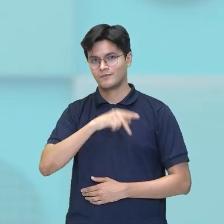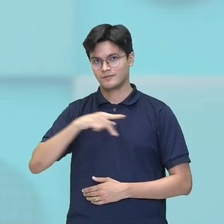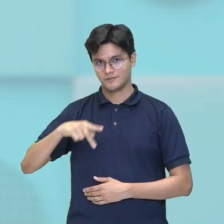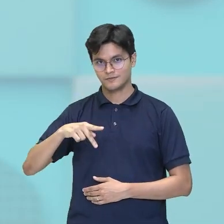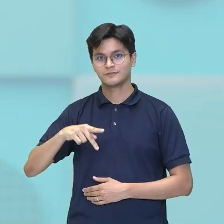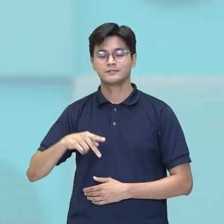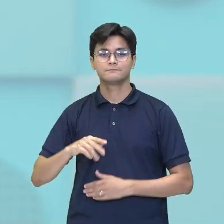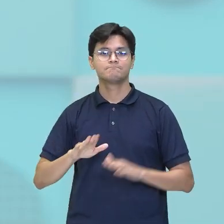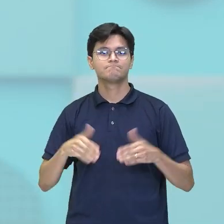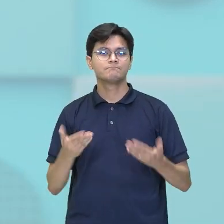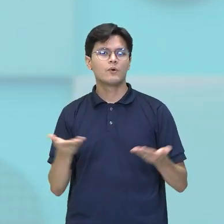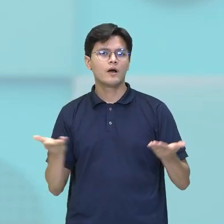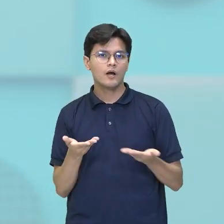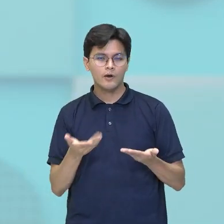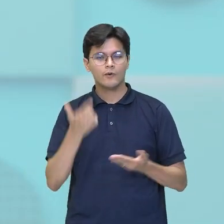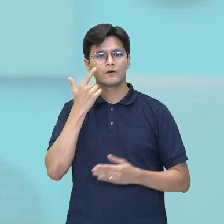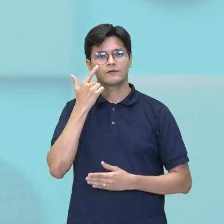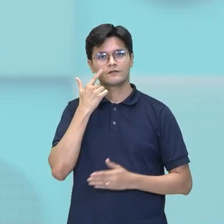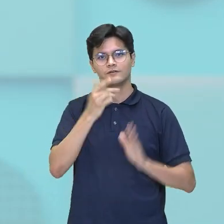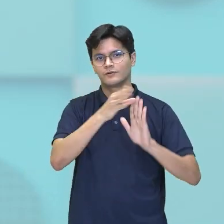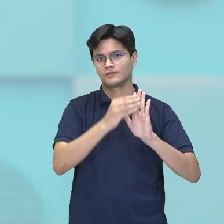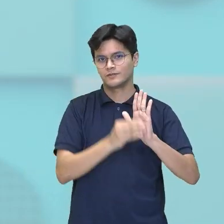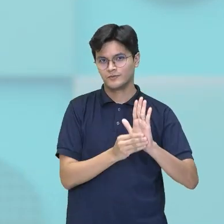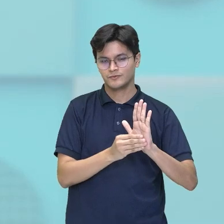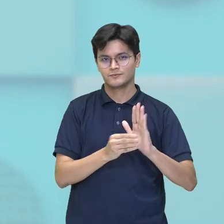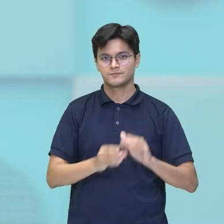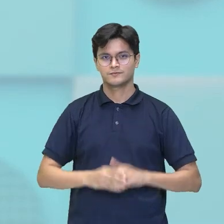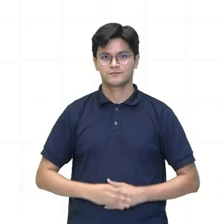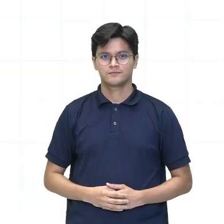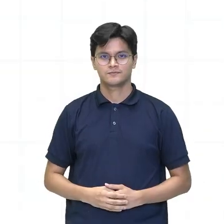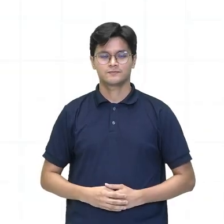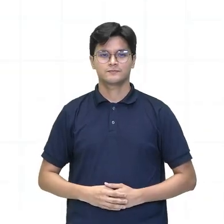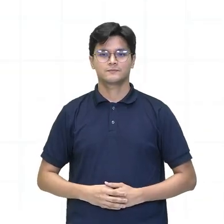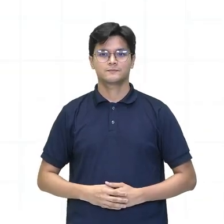E nós vamos conferir agora o nosso conteúdo de hoje.